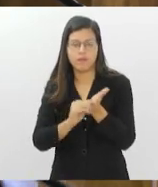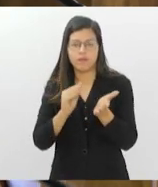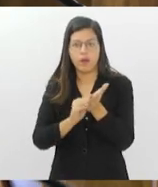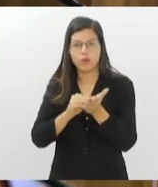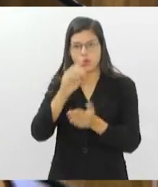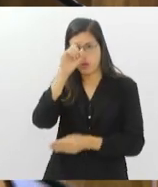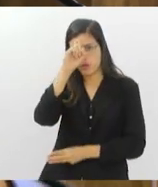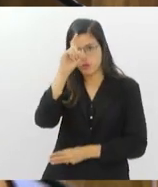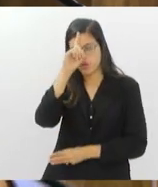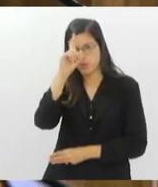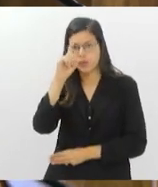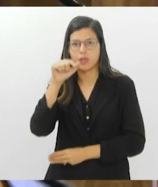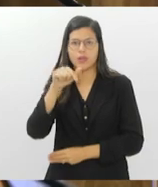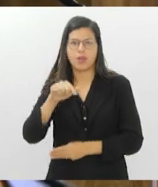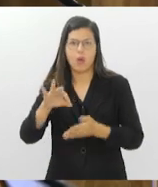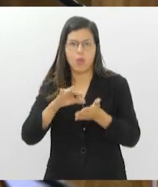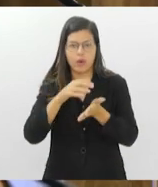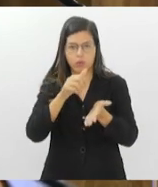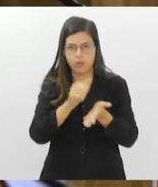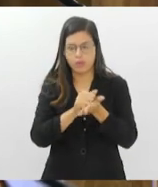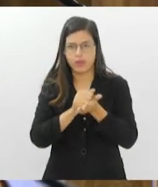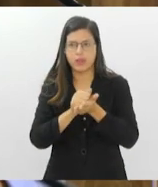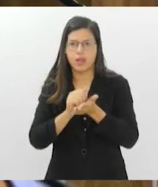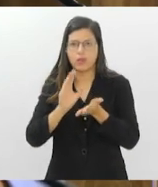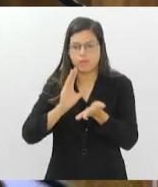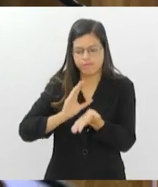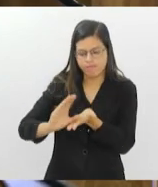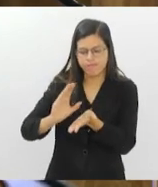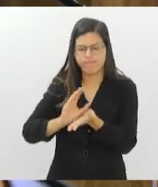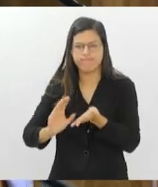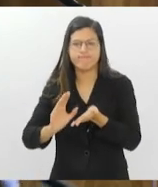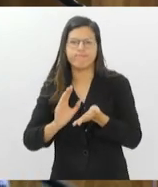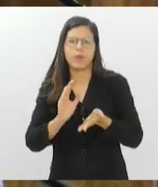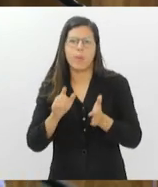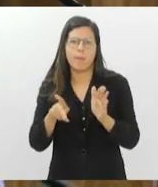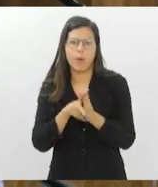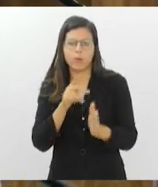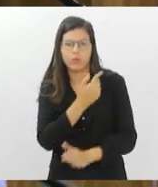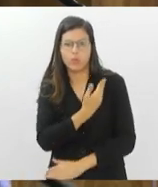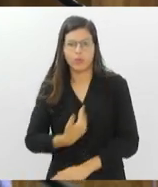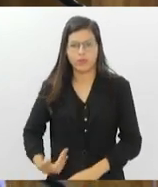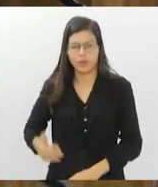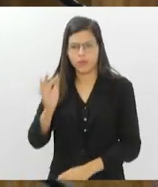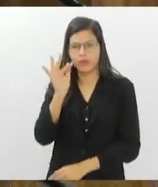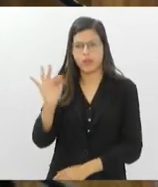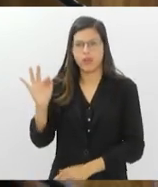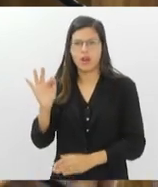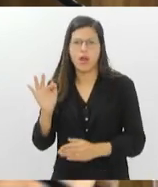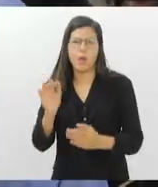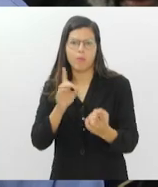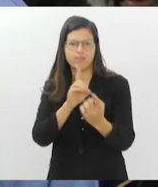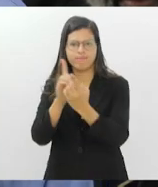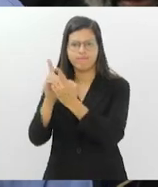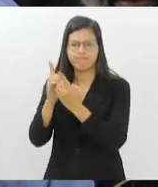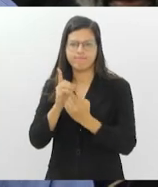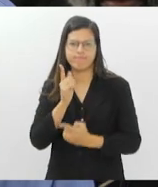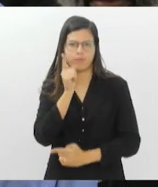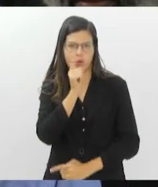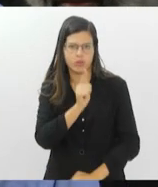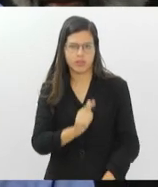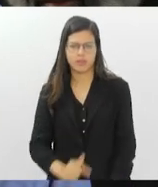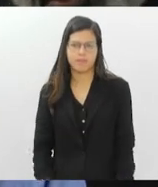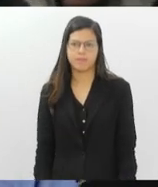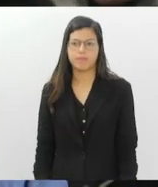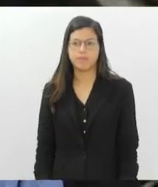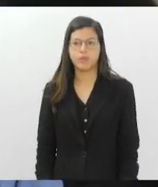regulamentadas e habilitadas a receberem recursos do governo federal para atender essa população de forma adequada. O que hoje